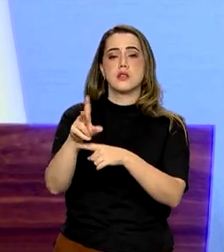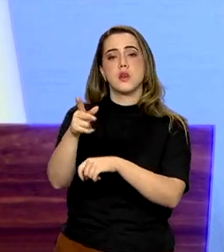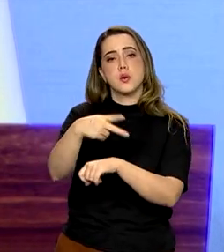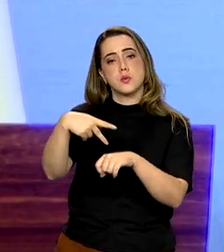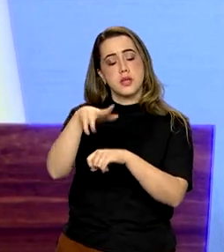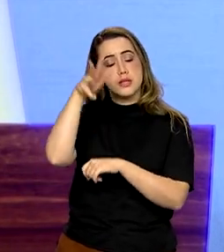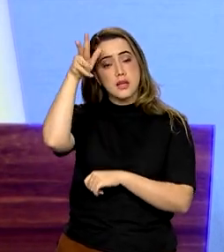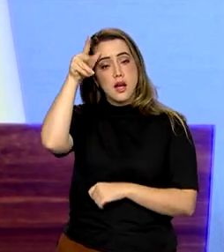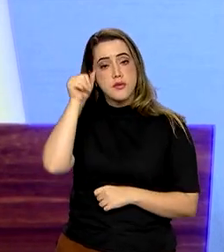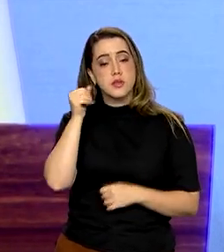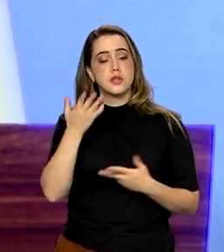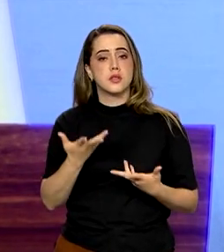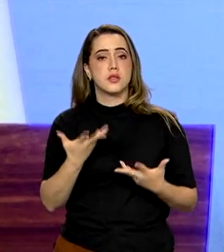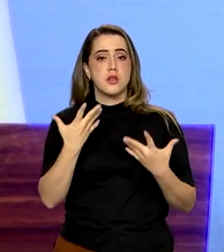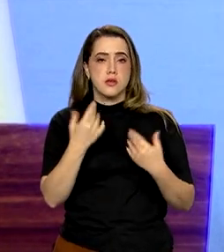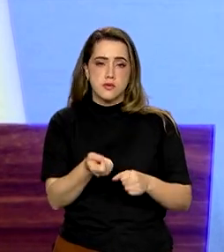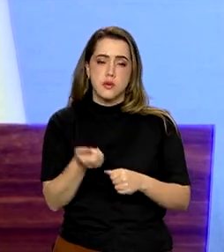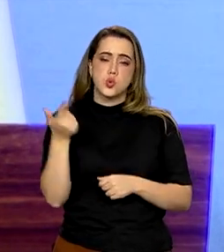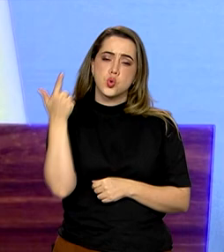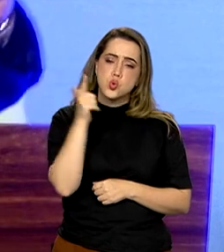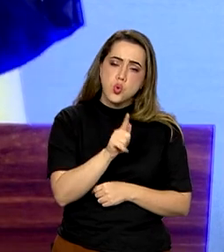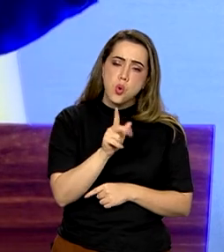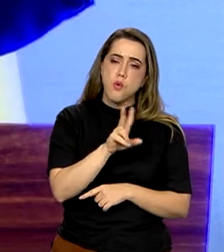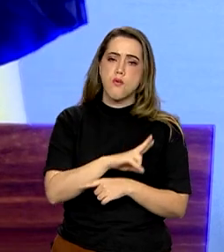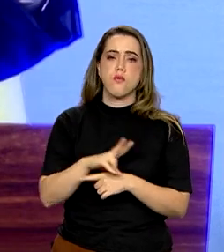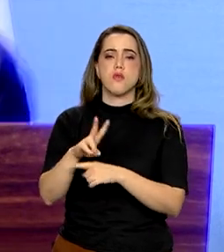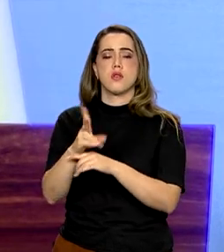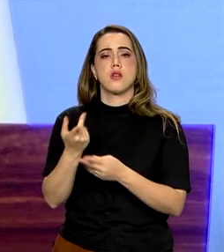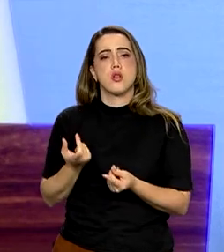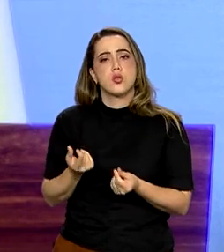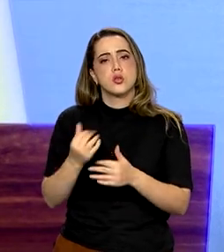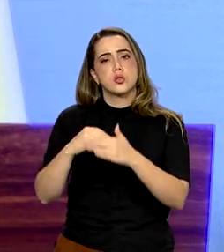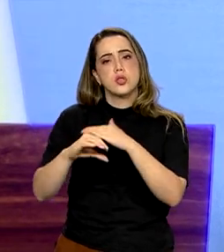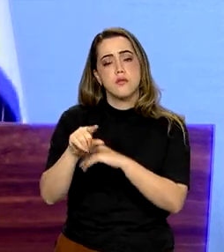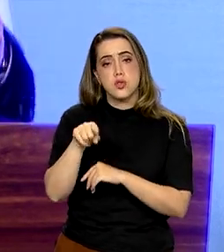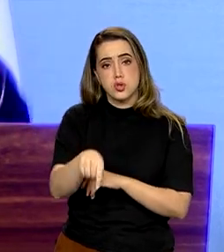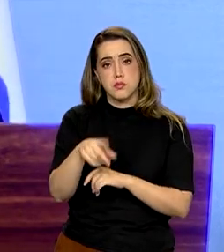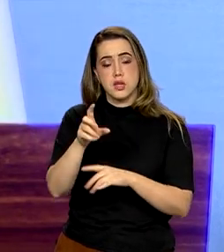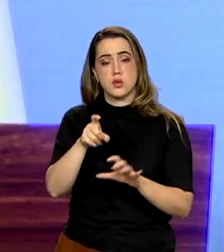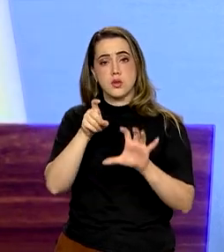países africanos, vamos voltar a fazer investimento para Angola,